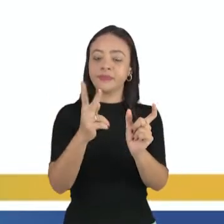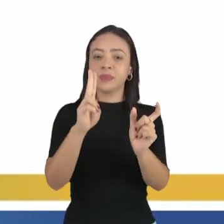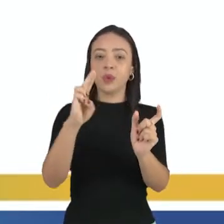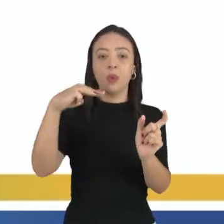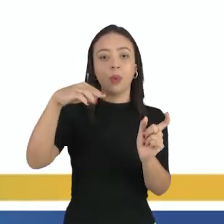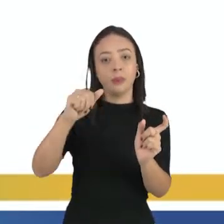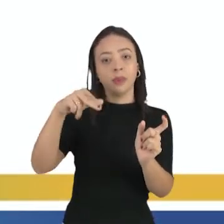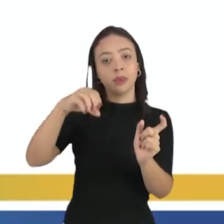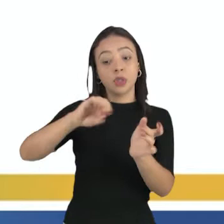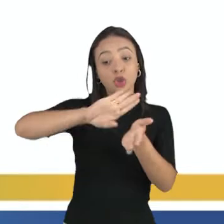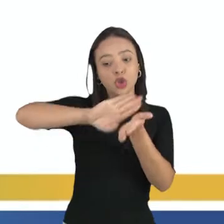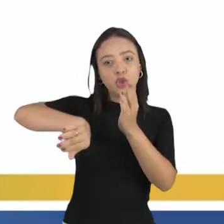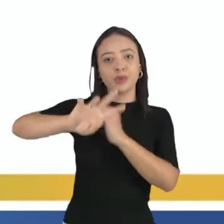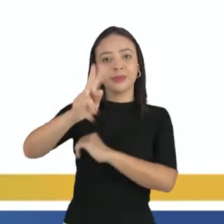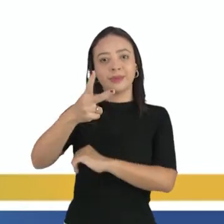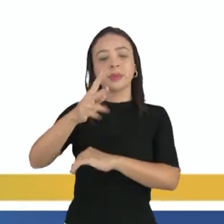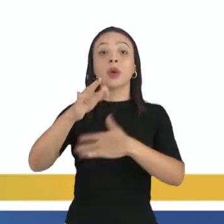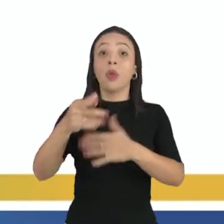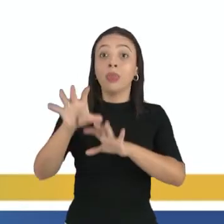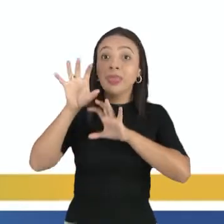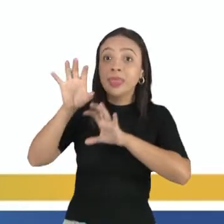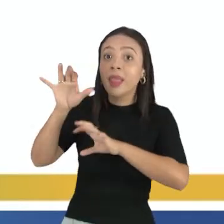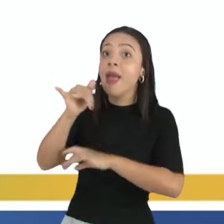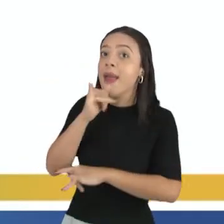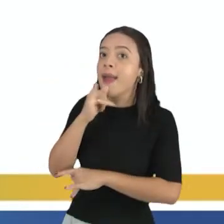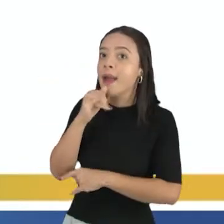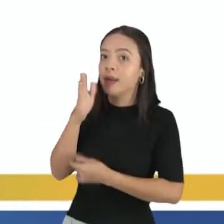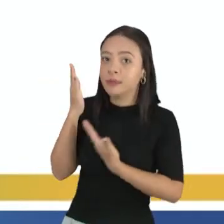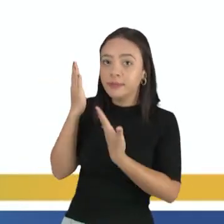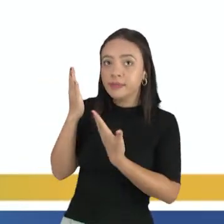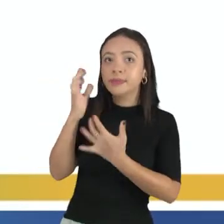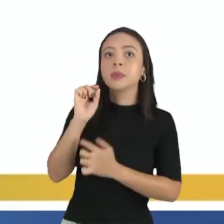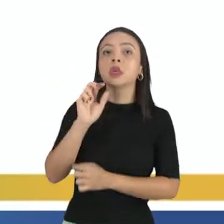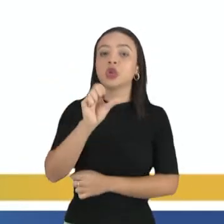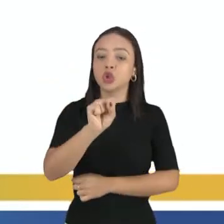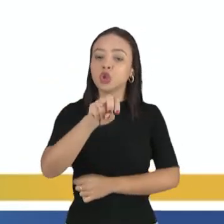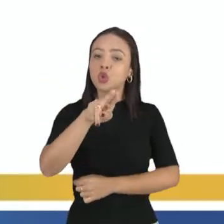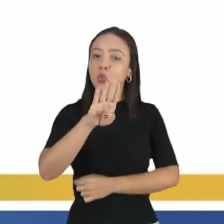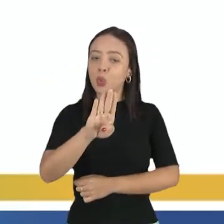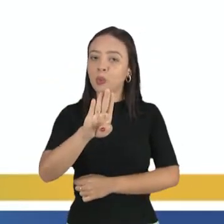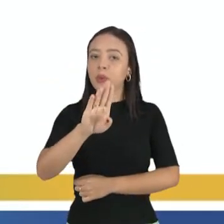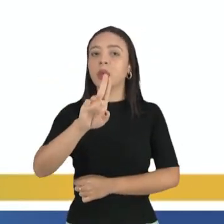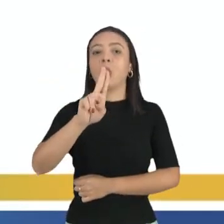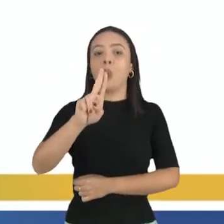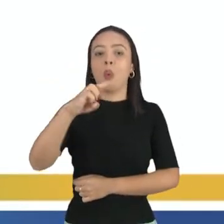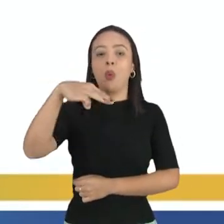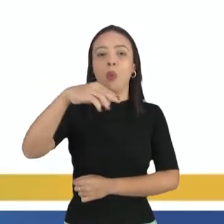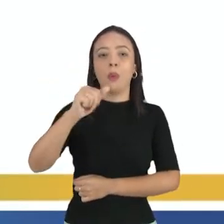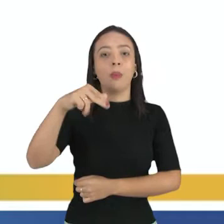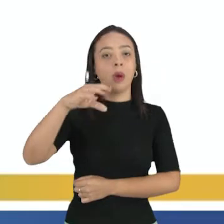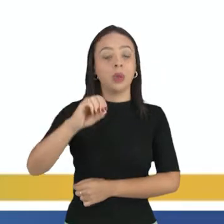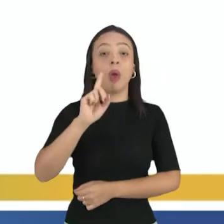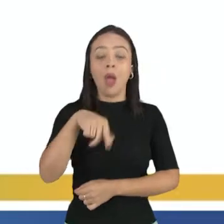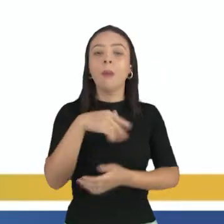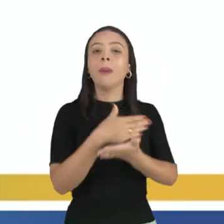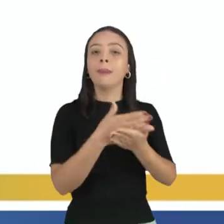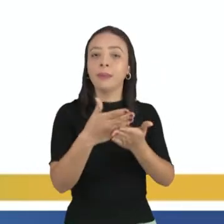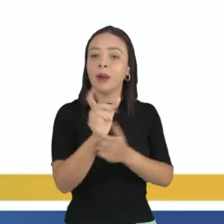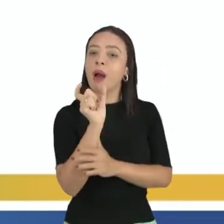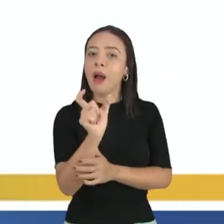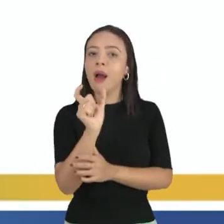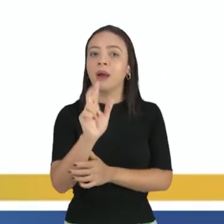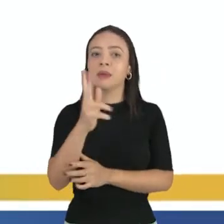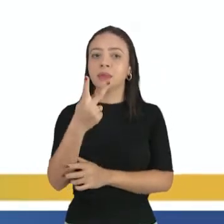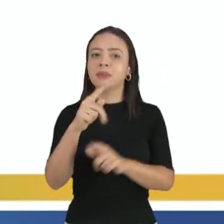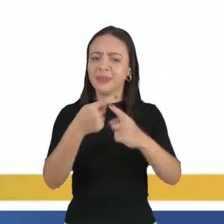perde o H. Então, nessa situação de sub-humano, humano é uma palavra que inicia com H. Aí você vai,